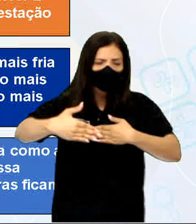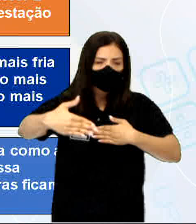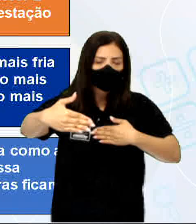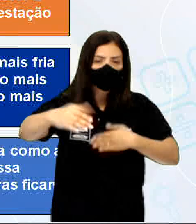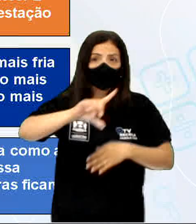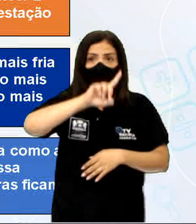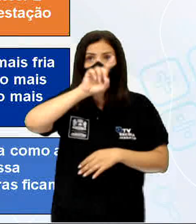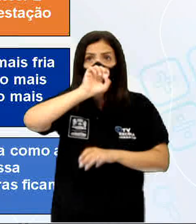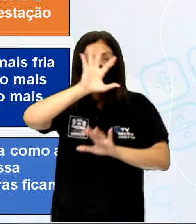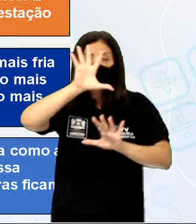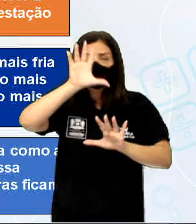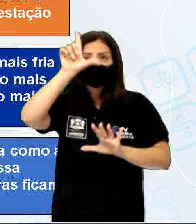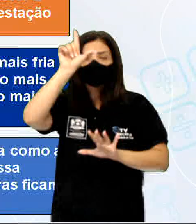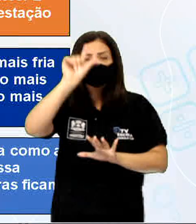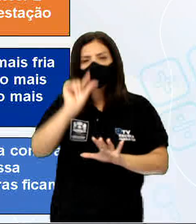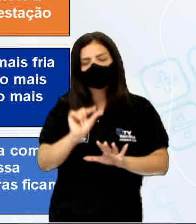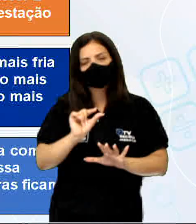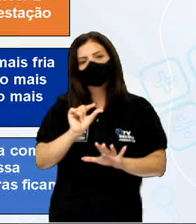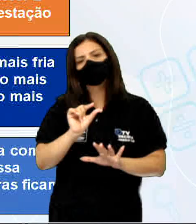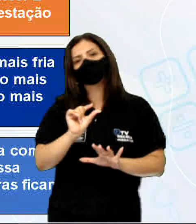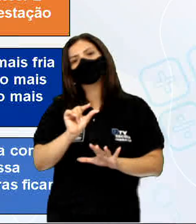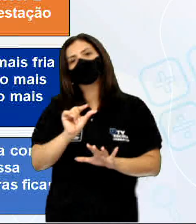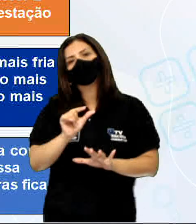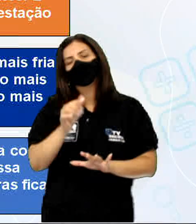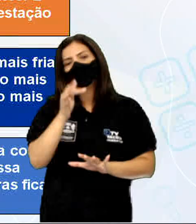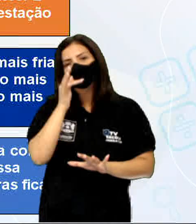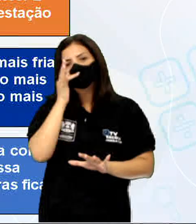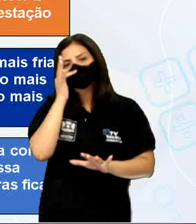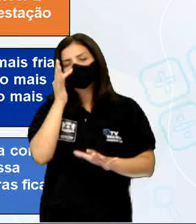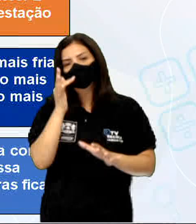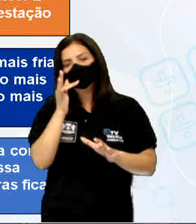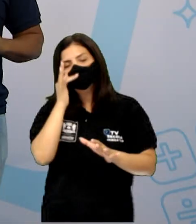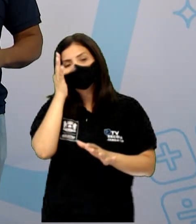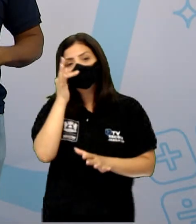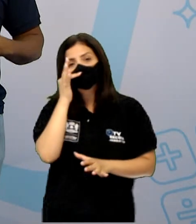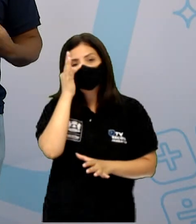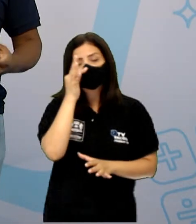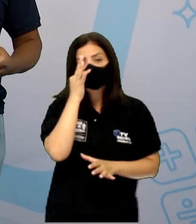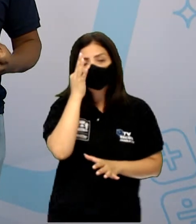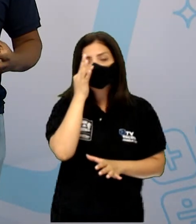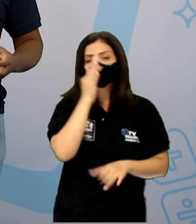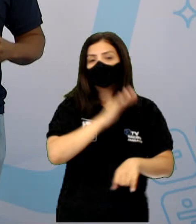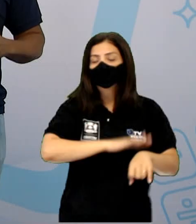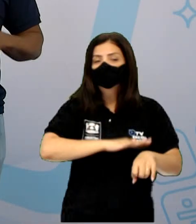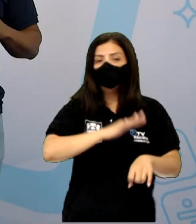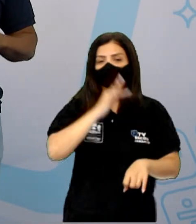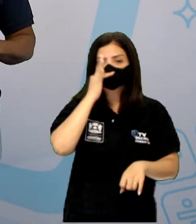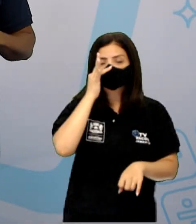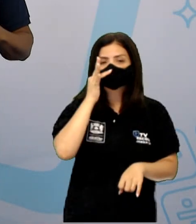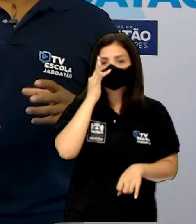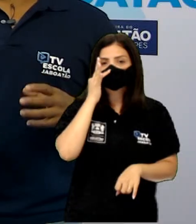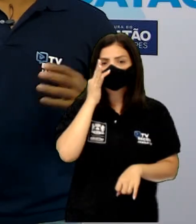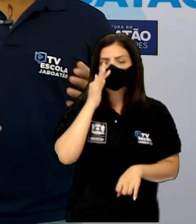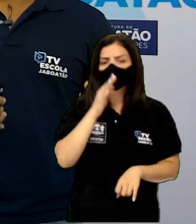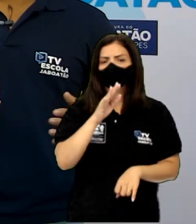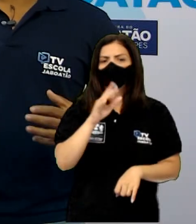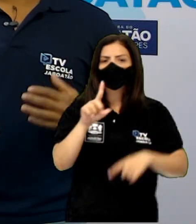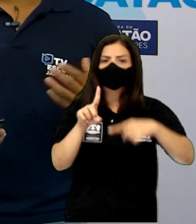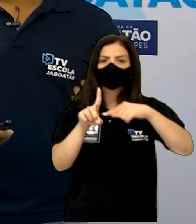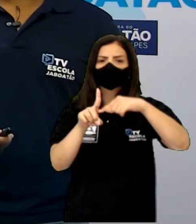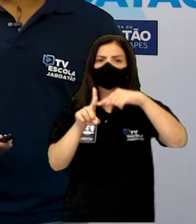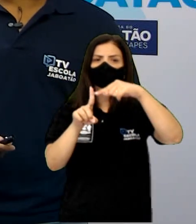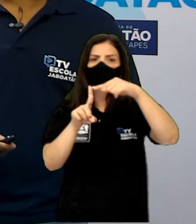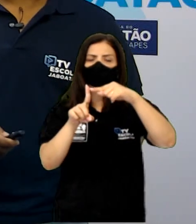curtos. Já a primavera é conhecida como a estação das flores. Nessa estação, as temperaturas ficam